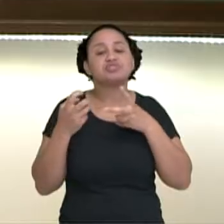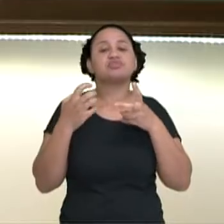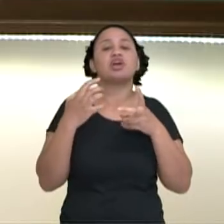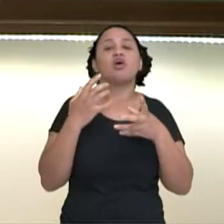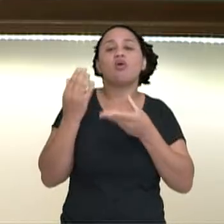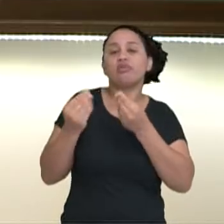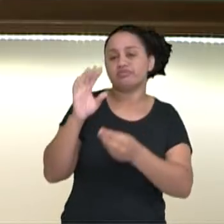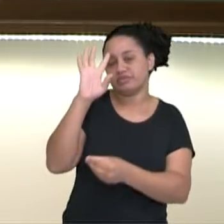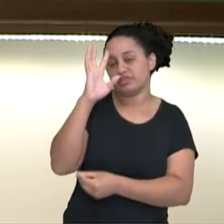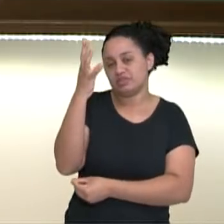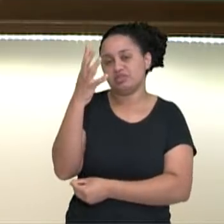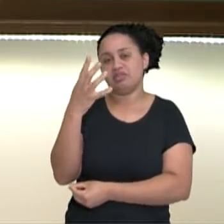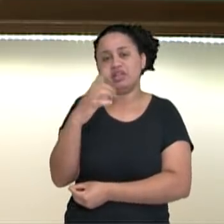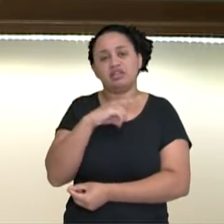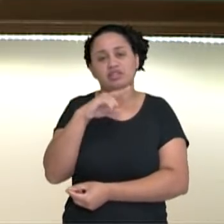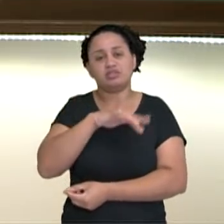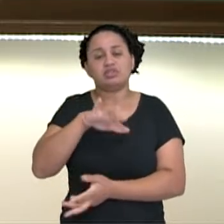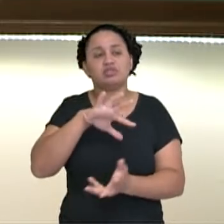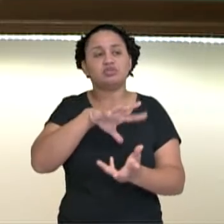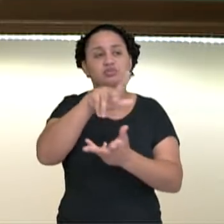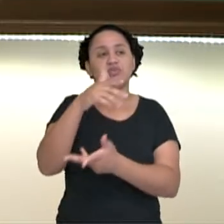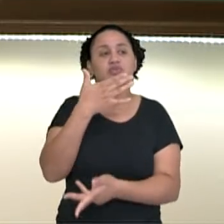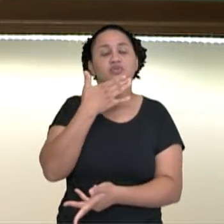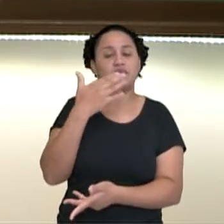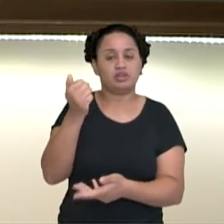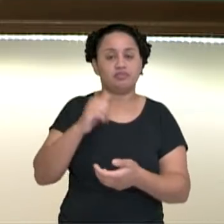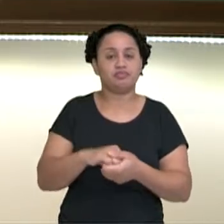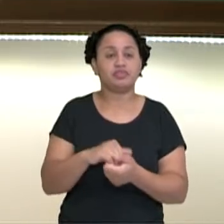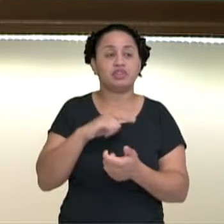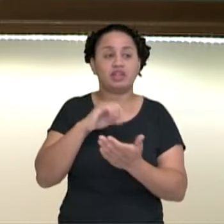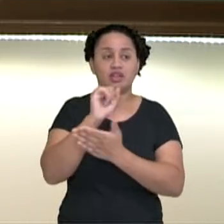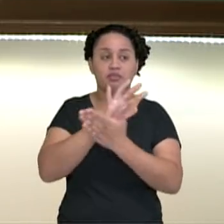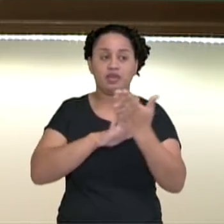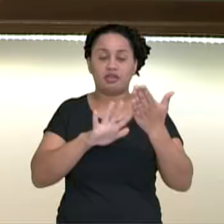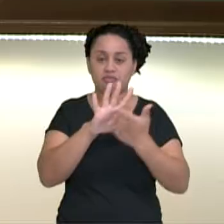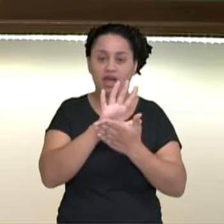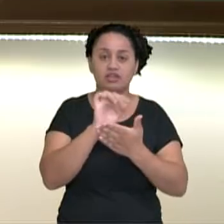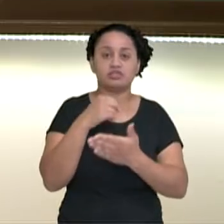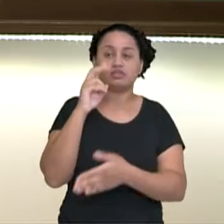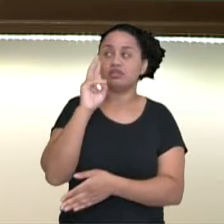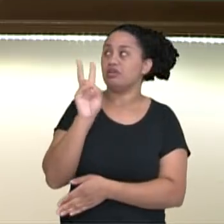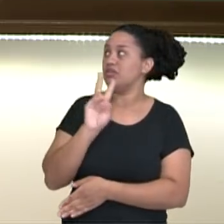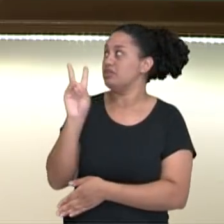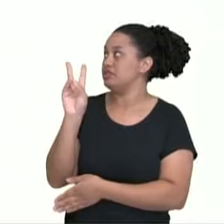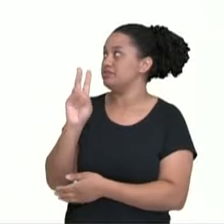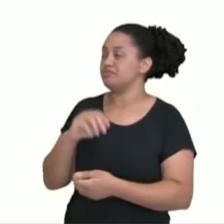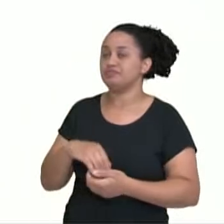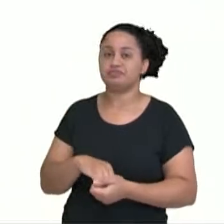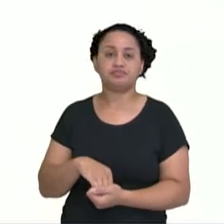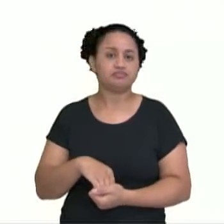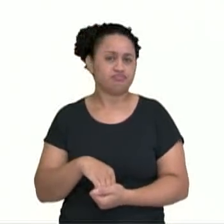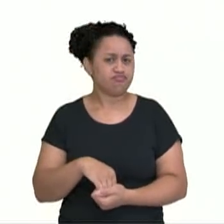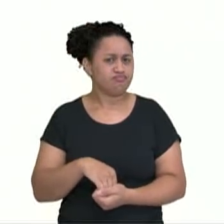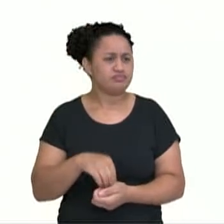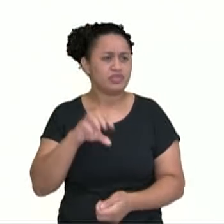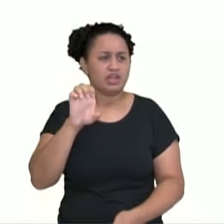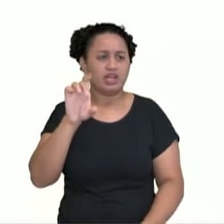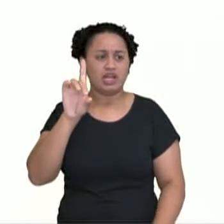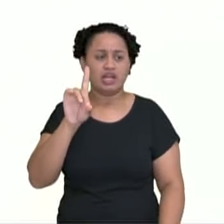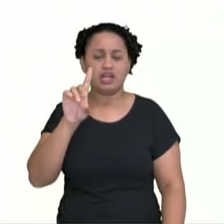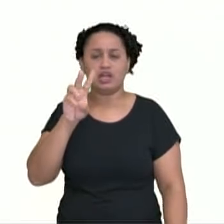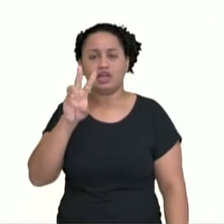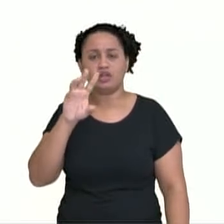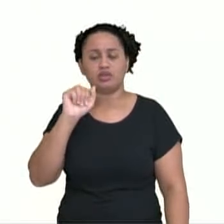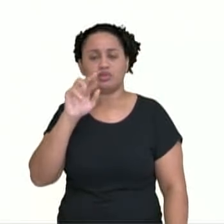mundo melhor. Eu trouxe aqui uma imagem para vocês do Edward Jenner, que era inglês, e ele foi um pesquisador,